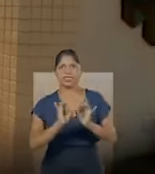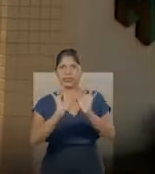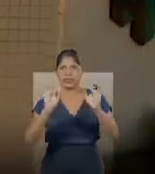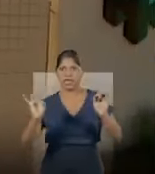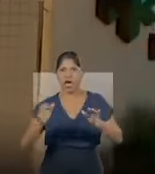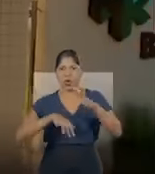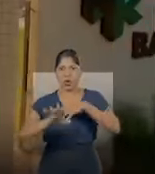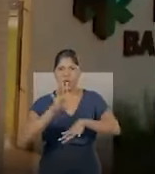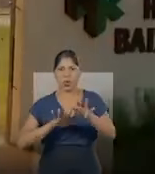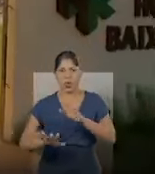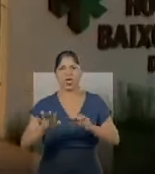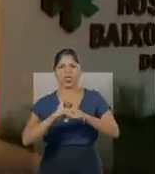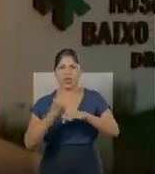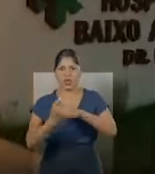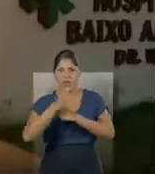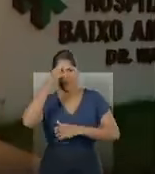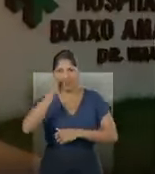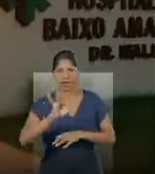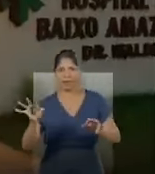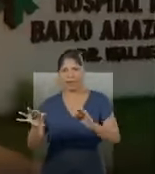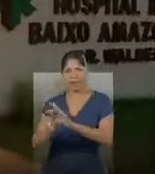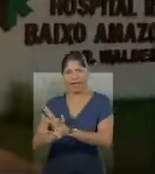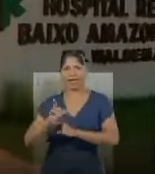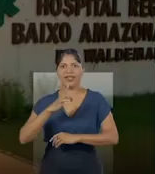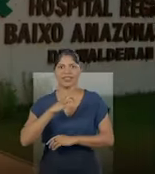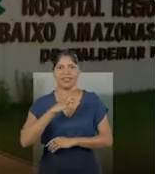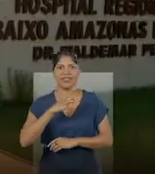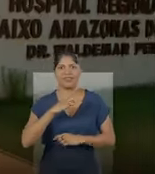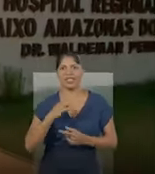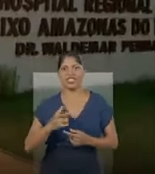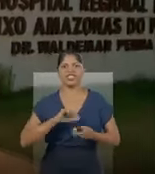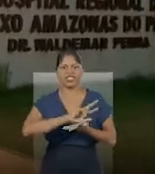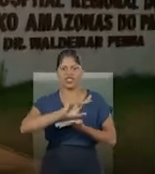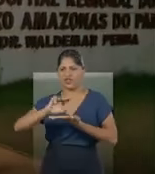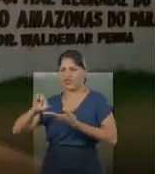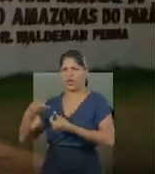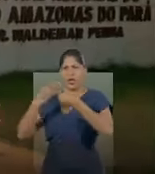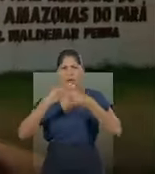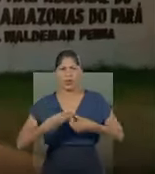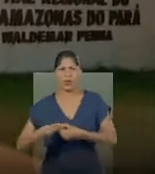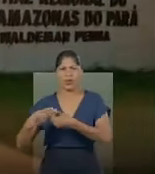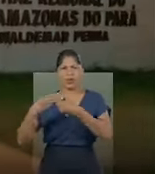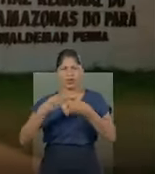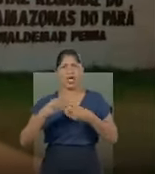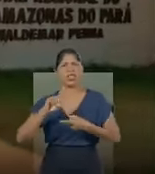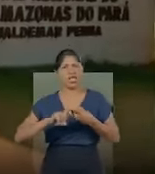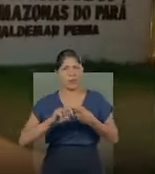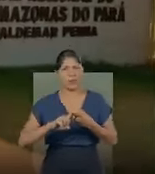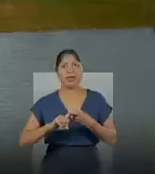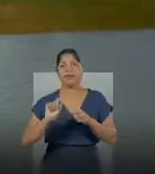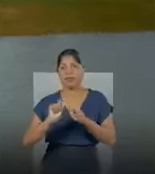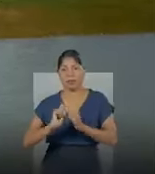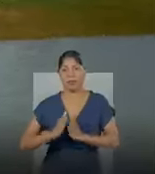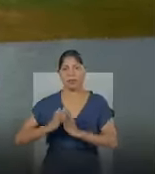de Covid nas regiões metropolitana, Marajó, Nordeste, Araguaia, Carajás e no oeste do Pará.